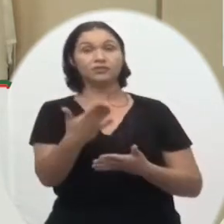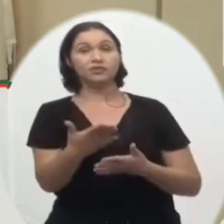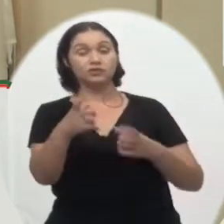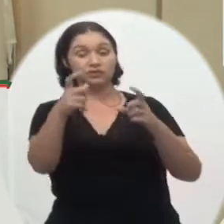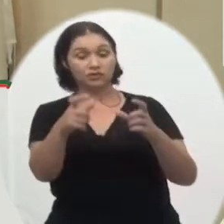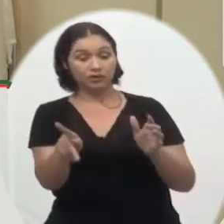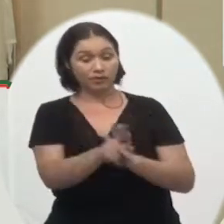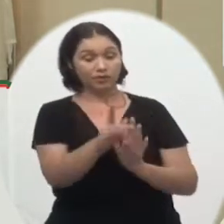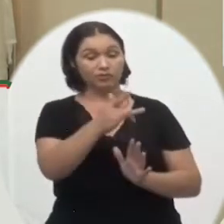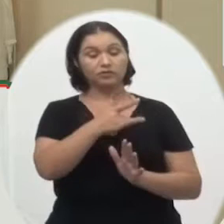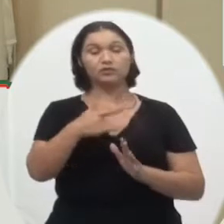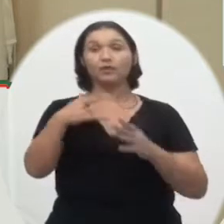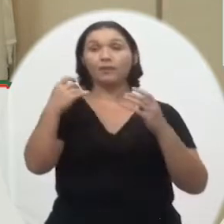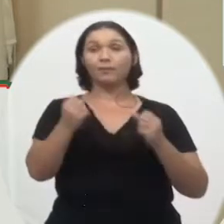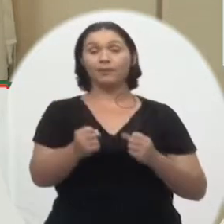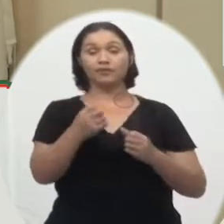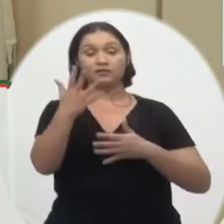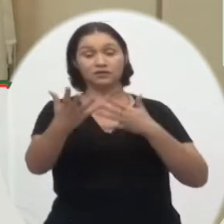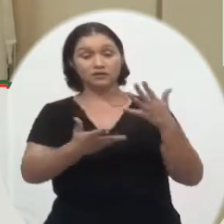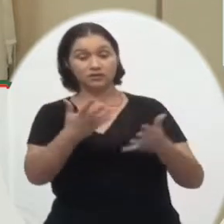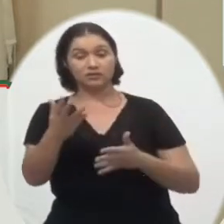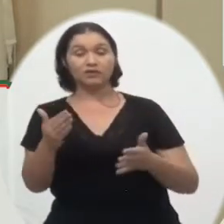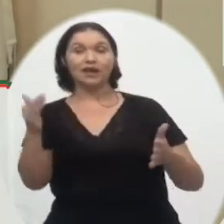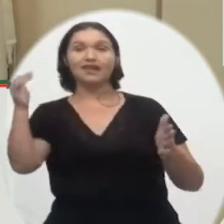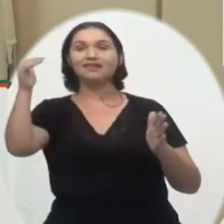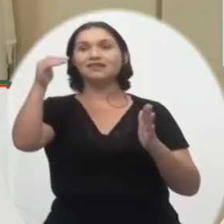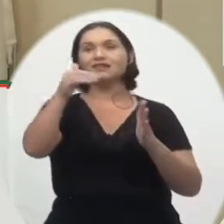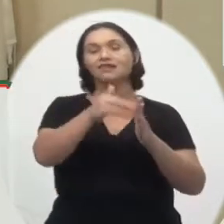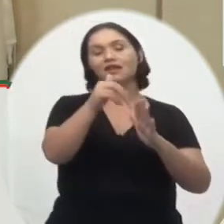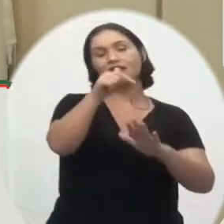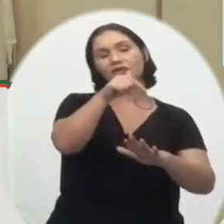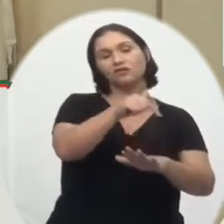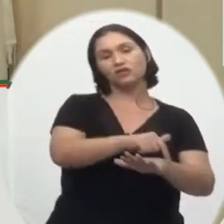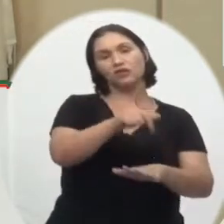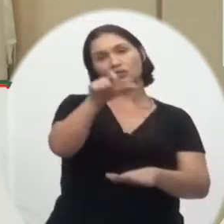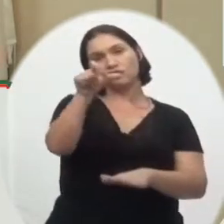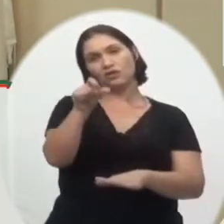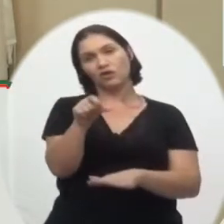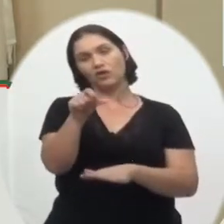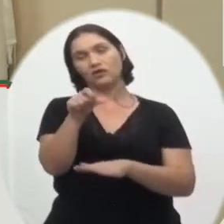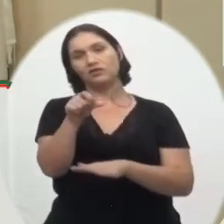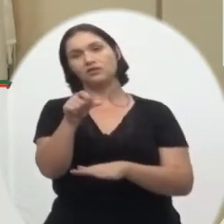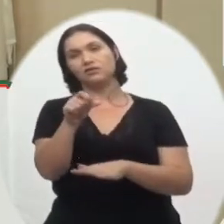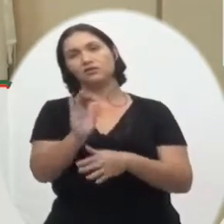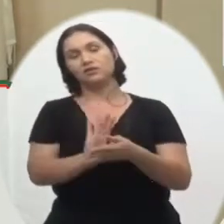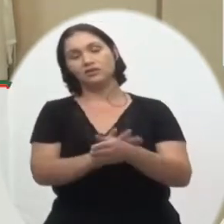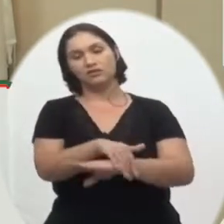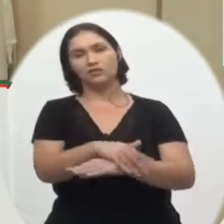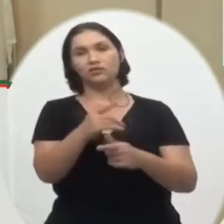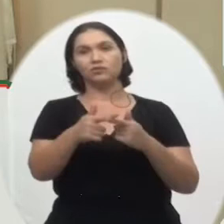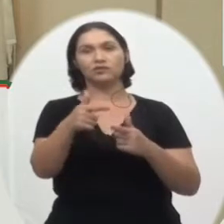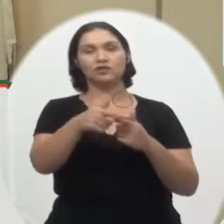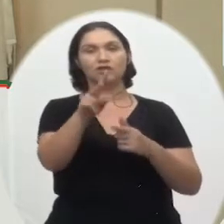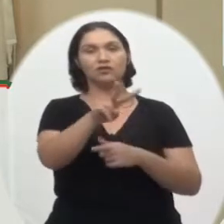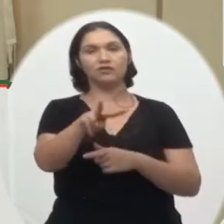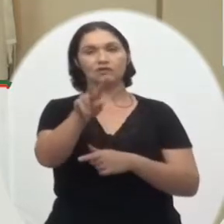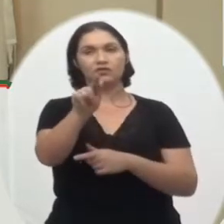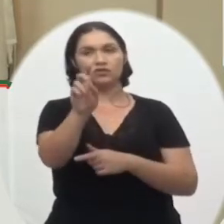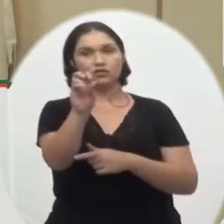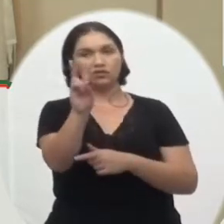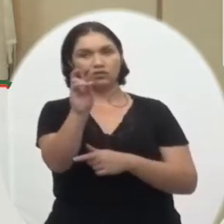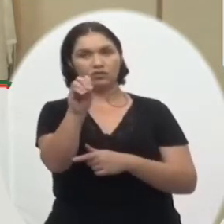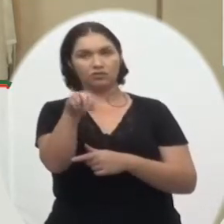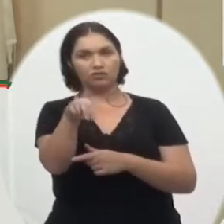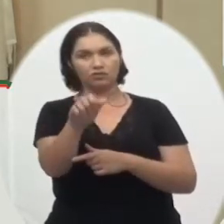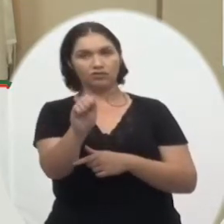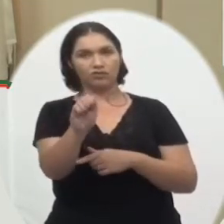saúde prolongado até as 21 horas. Com certeza ia ajudar muito aquela população, porque a vereadora Giovana e a vereadora Ademir sabe, não atende